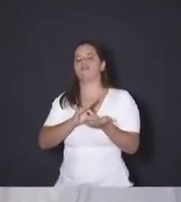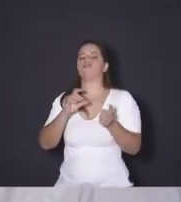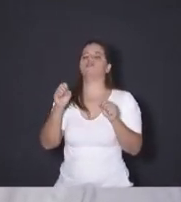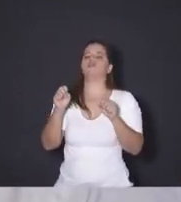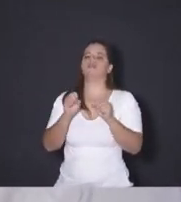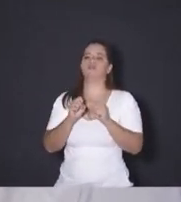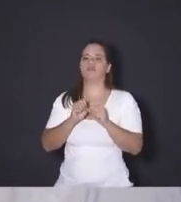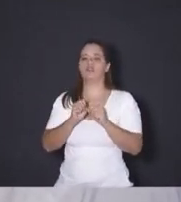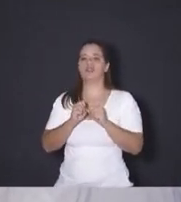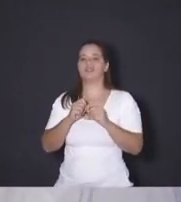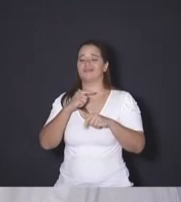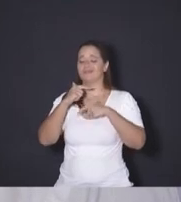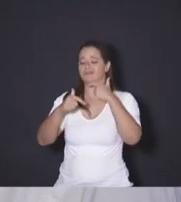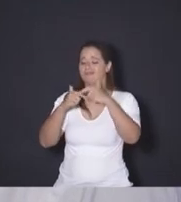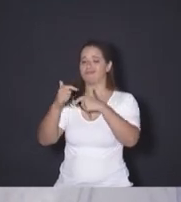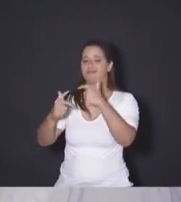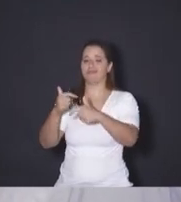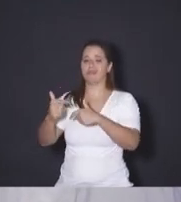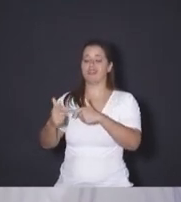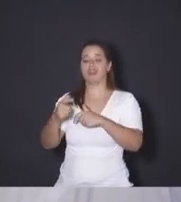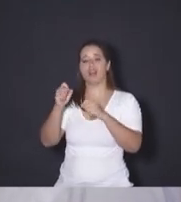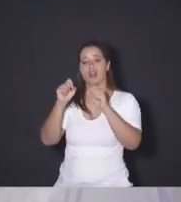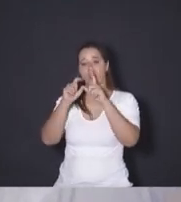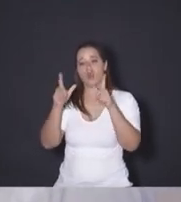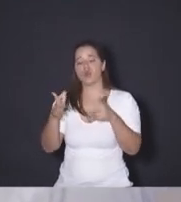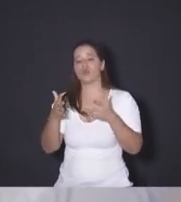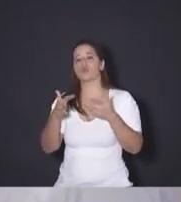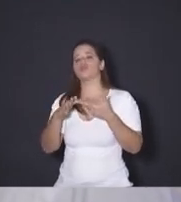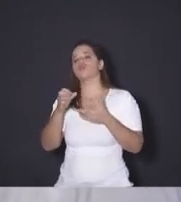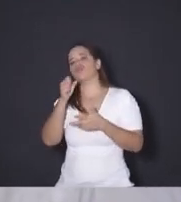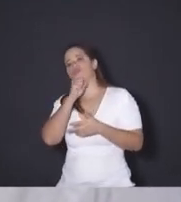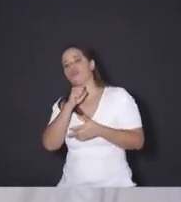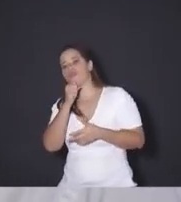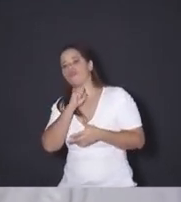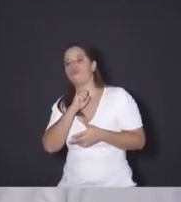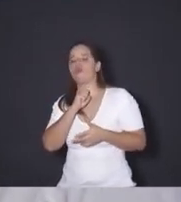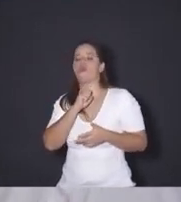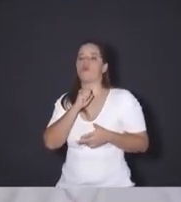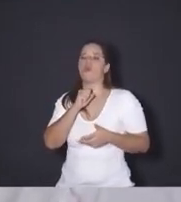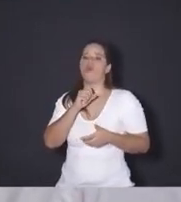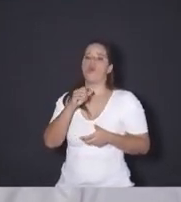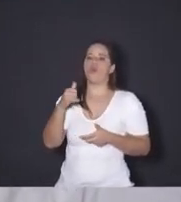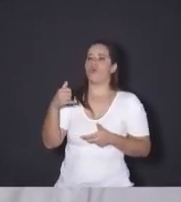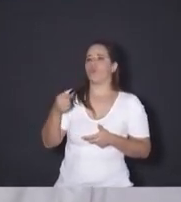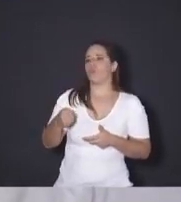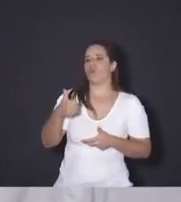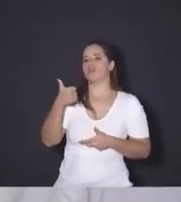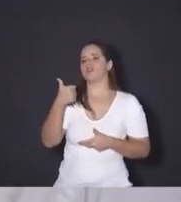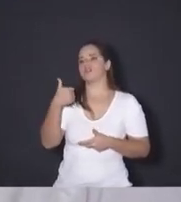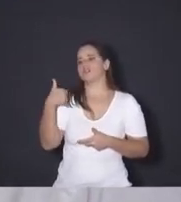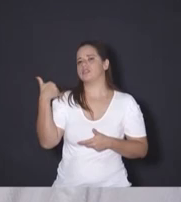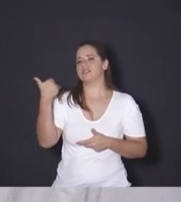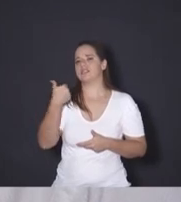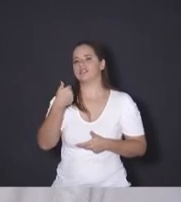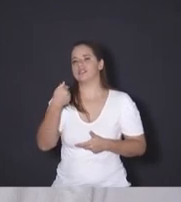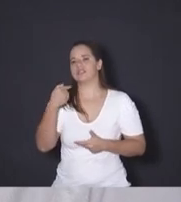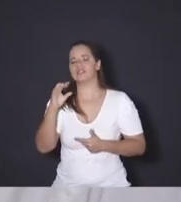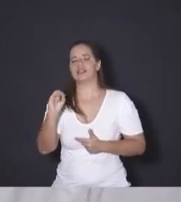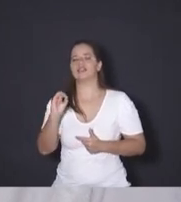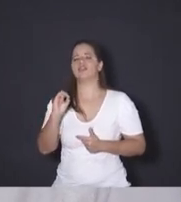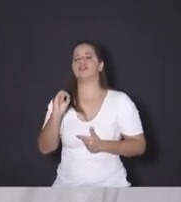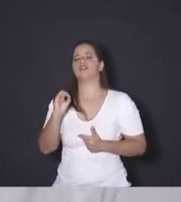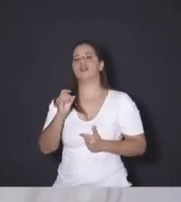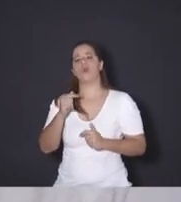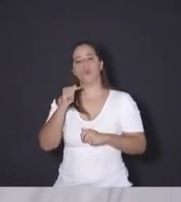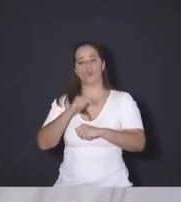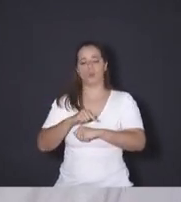que está gerando isso é lógico que vovô deve estar com quase 70 anos não sei então